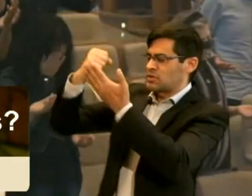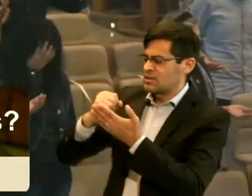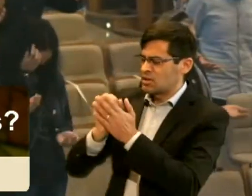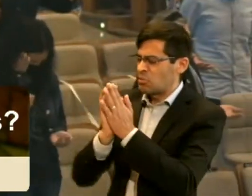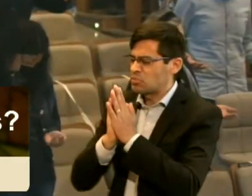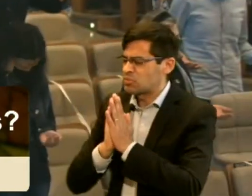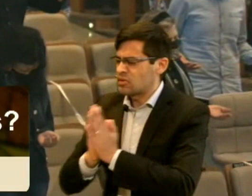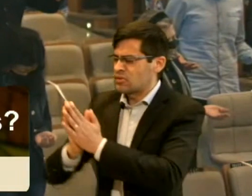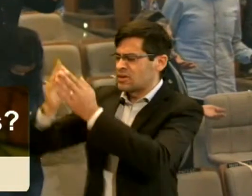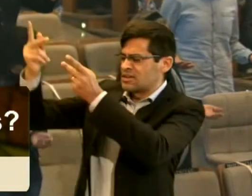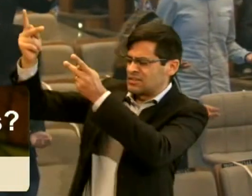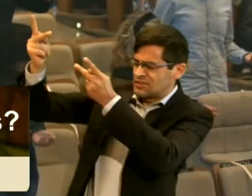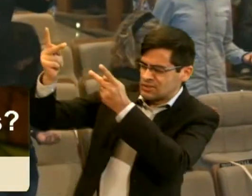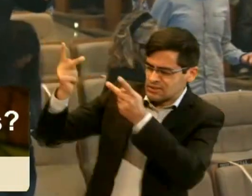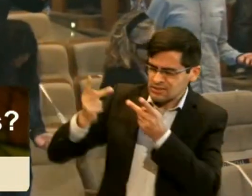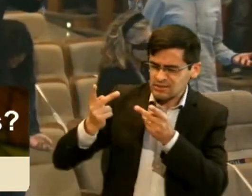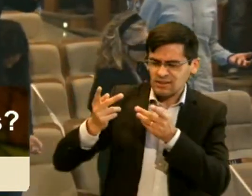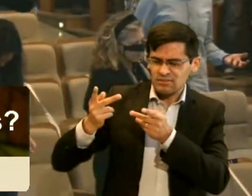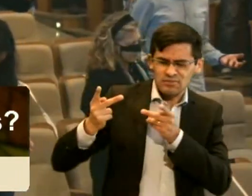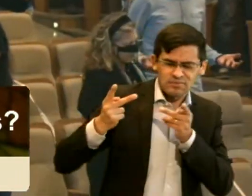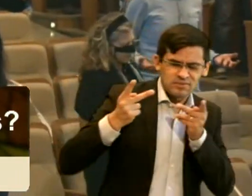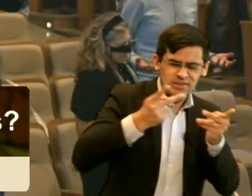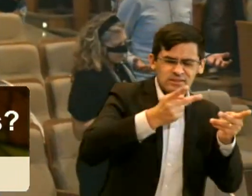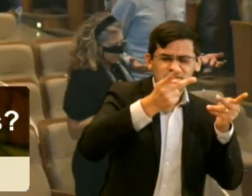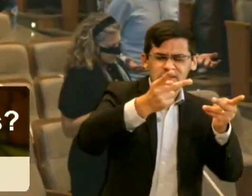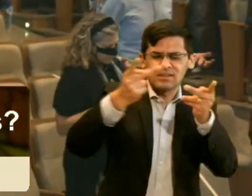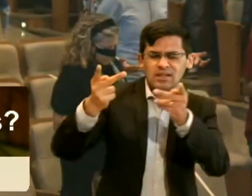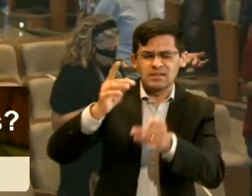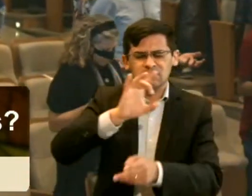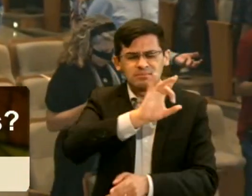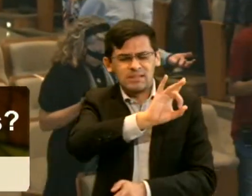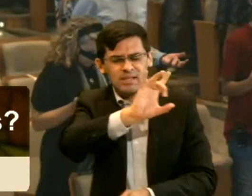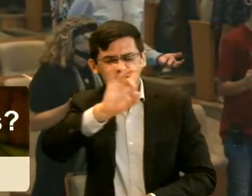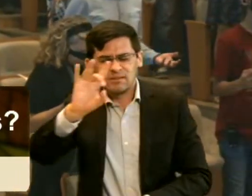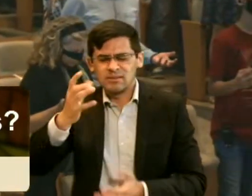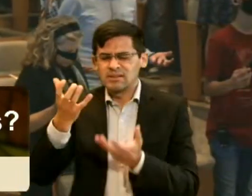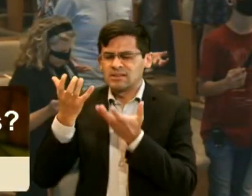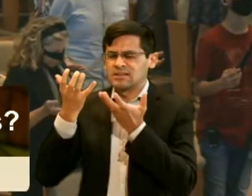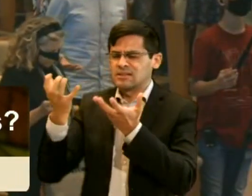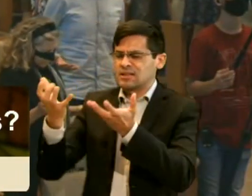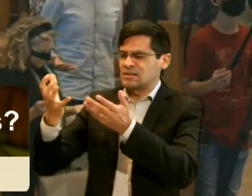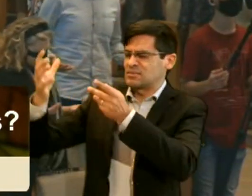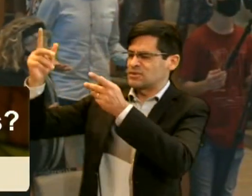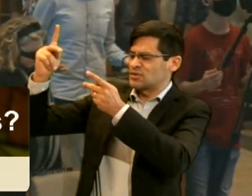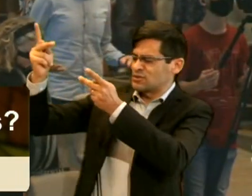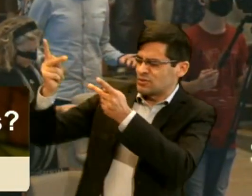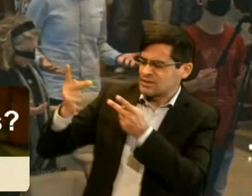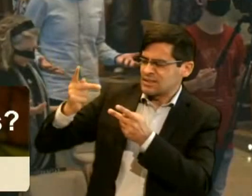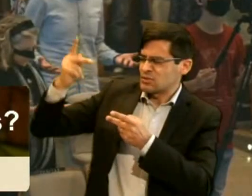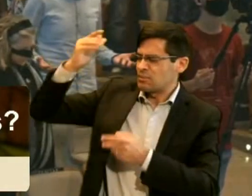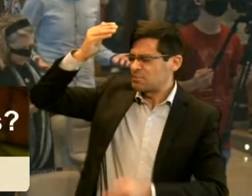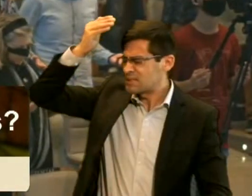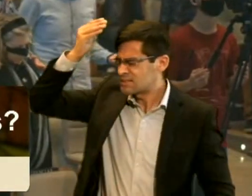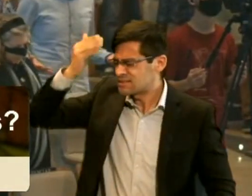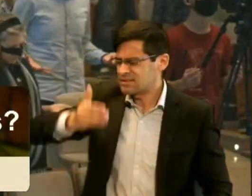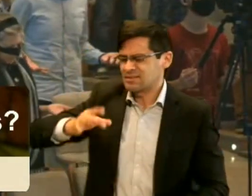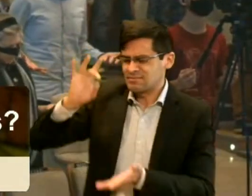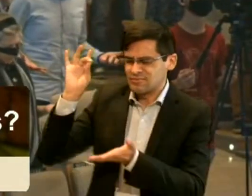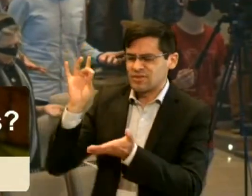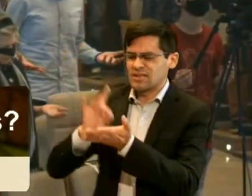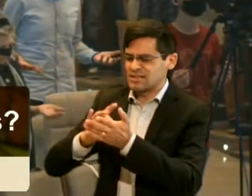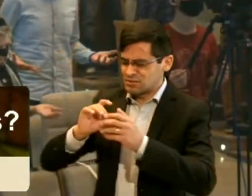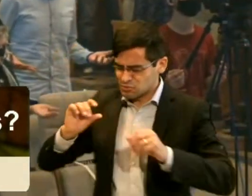visita esta manhã, Senhor. Queremos uma visitação, que a Tua presença se manifeste, que ela